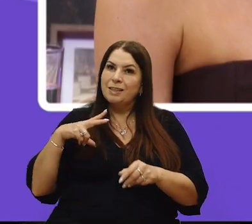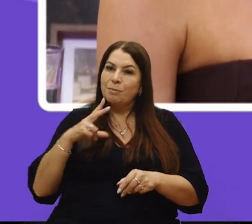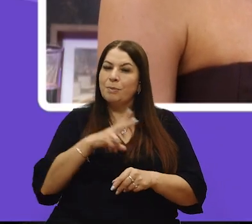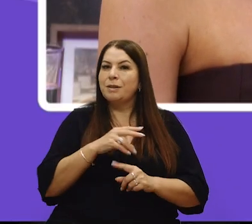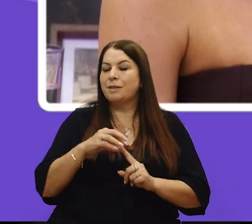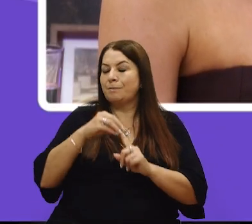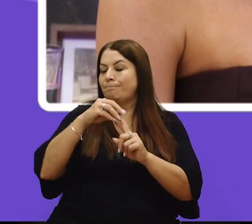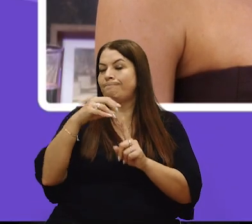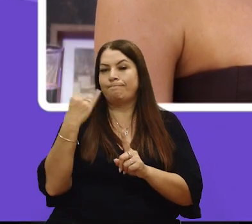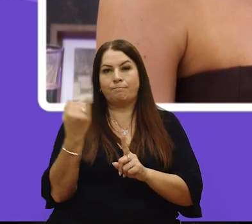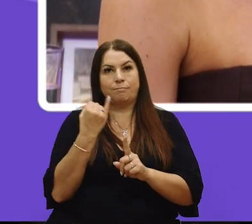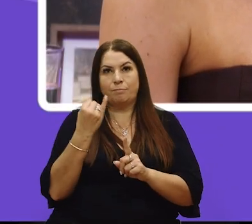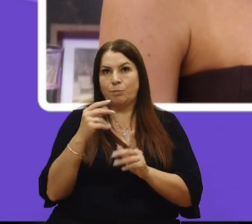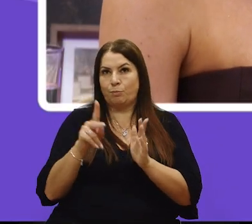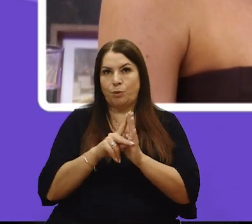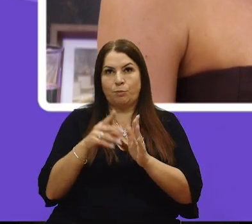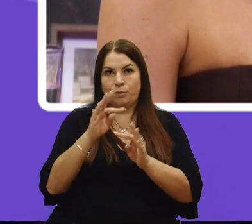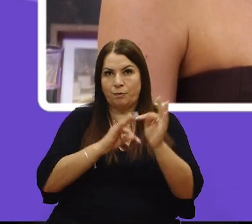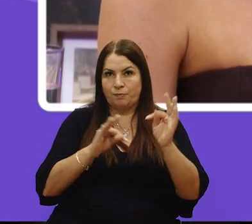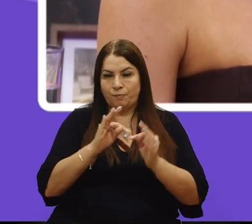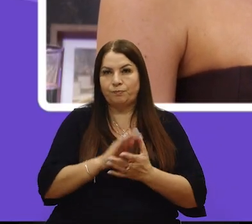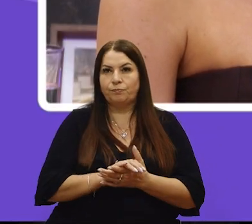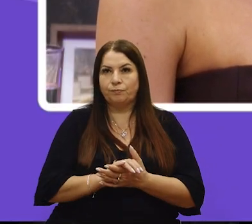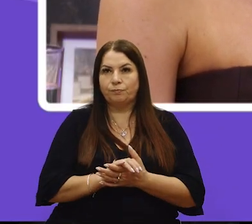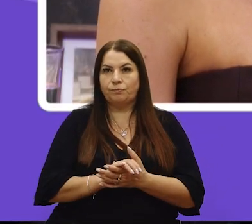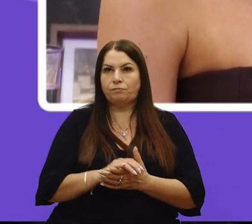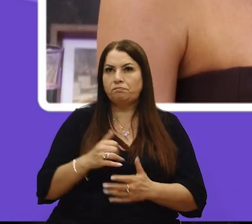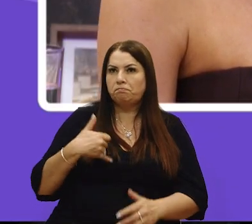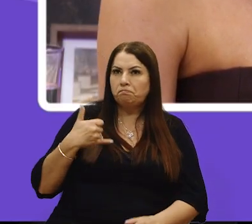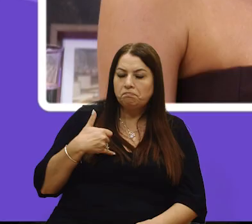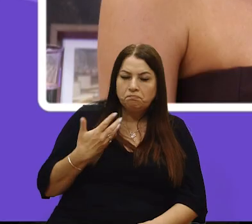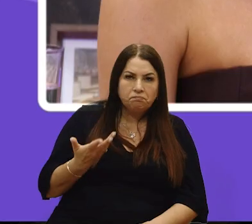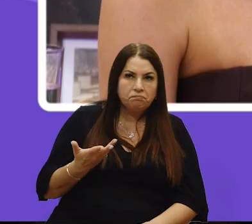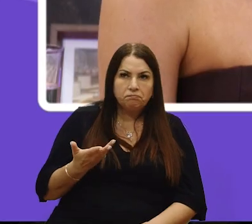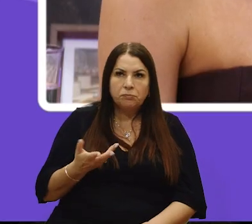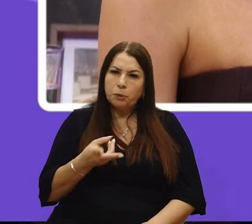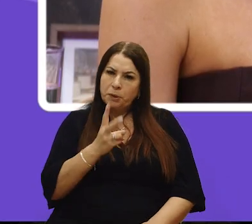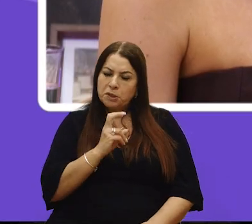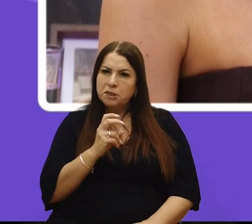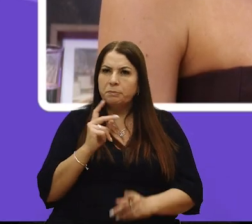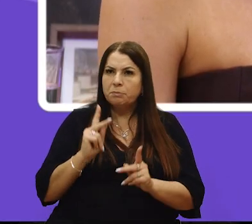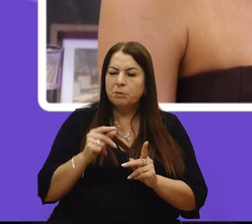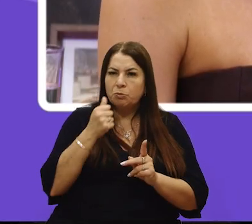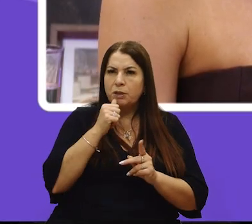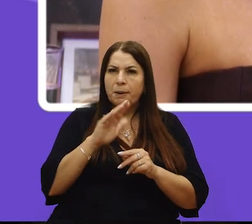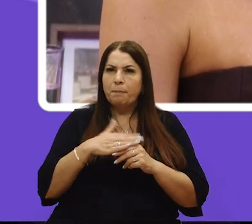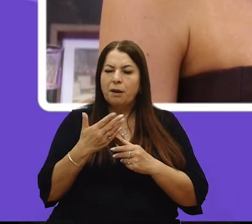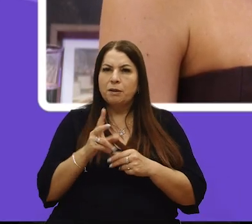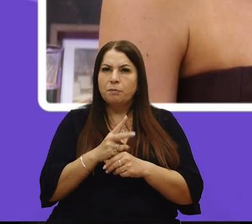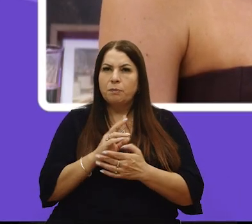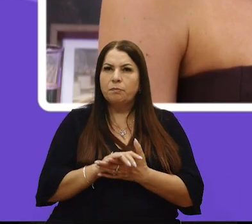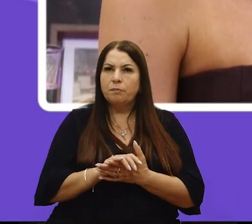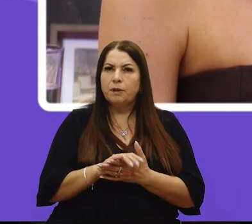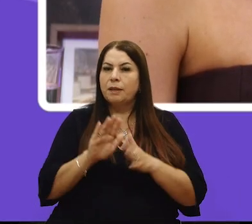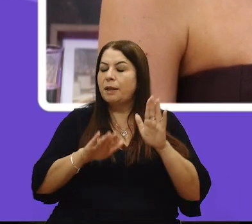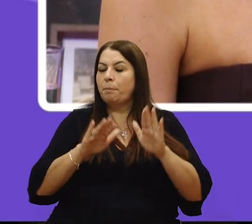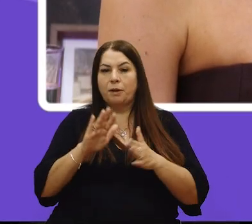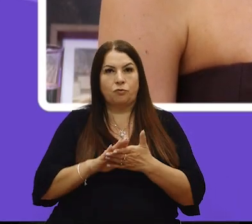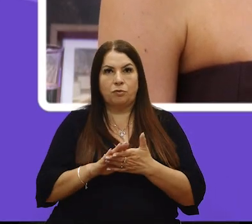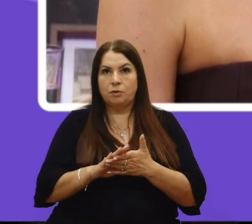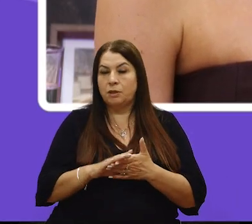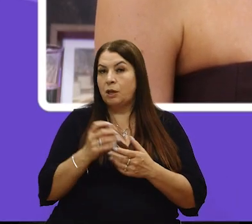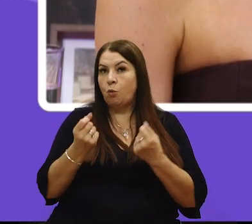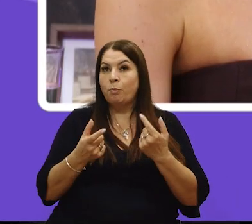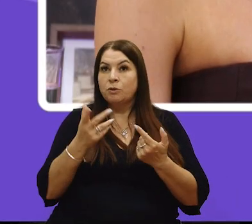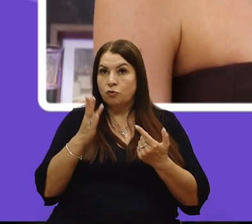multidisciplinar, o paciente, ele é parte fundamental também no próprio tratamento, né? Tem uma idade, assim, que tu nota que as mulheres vêm mais